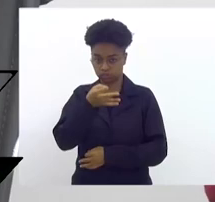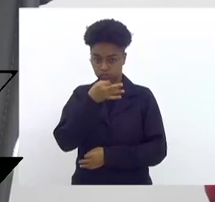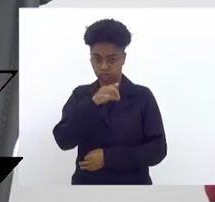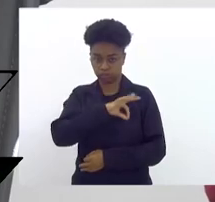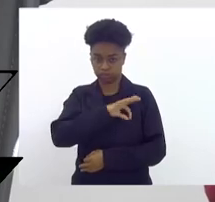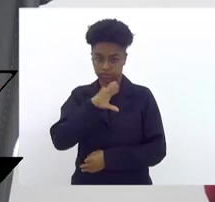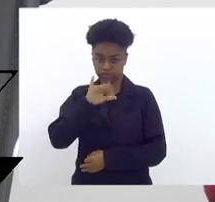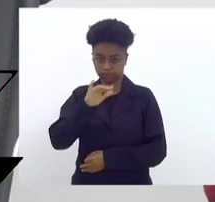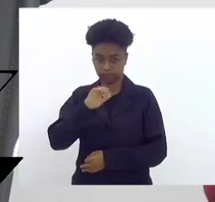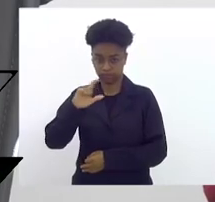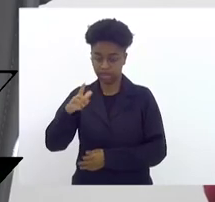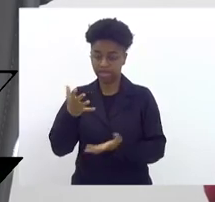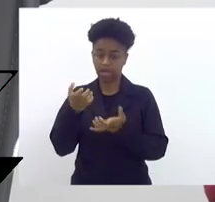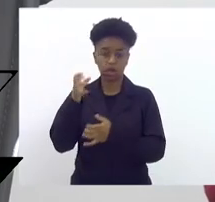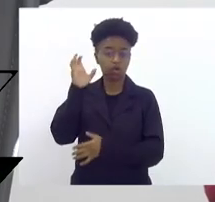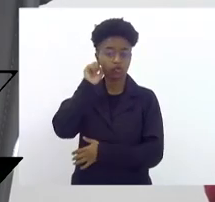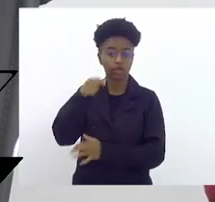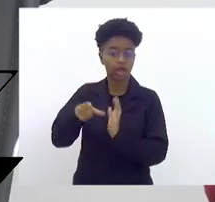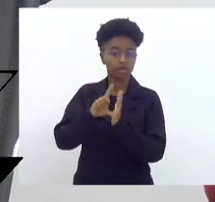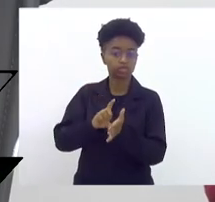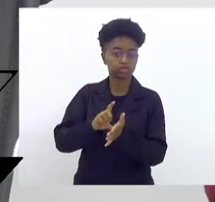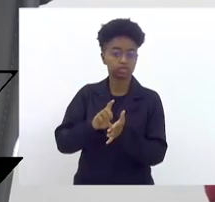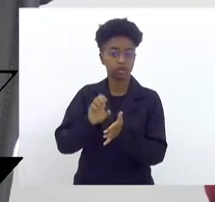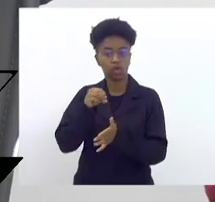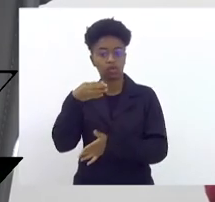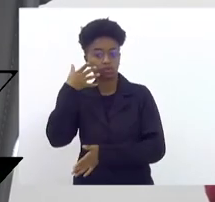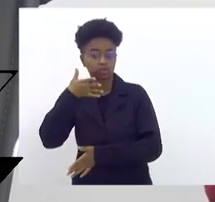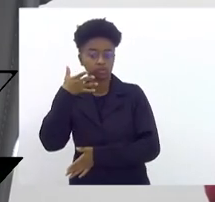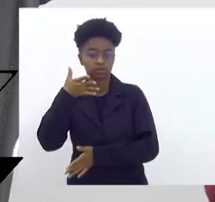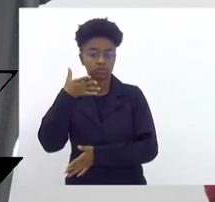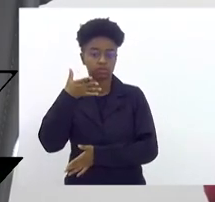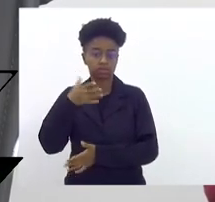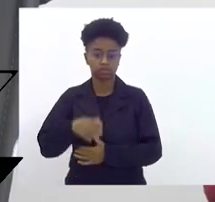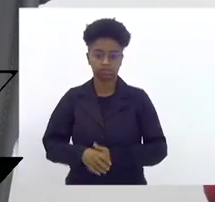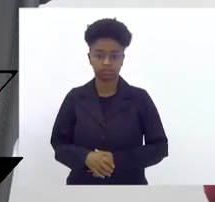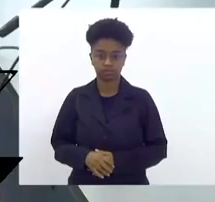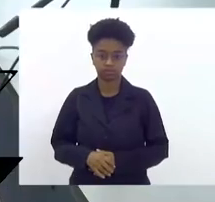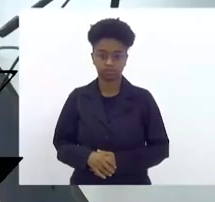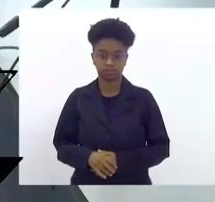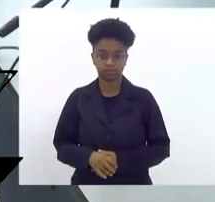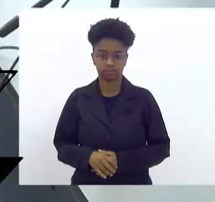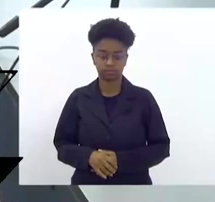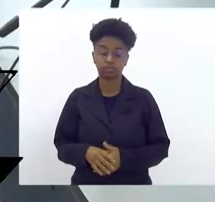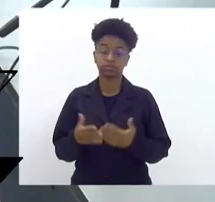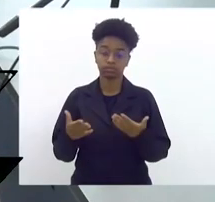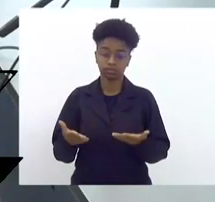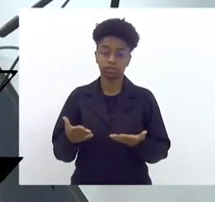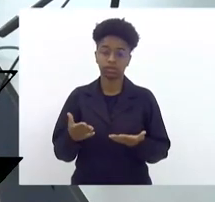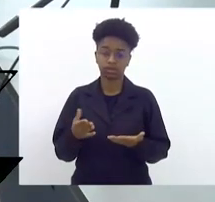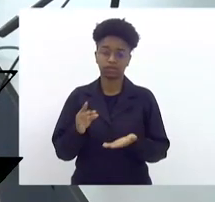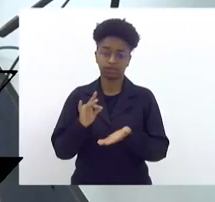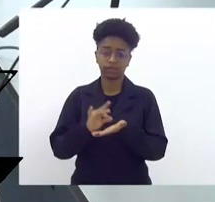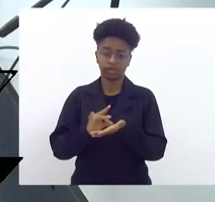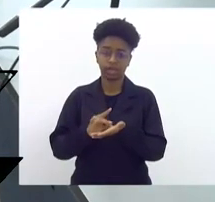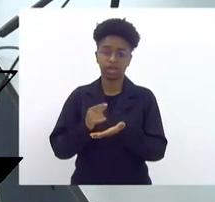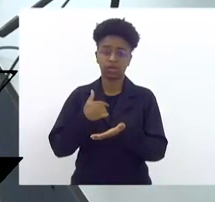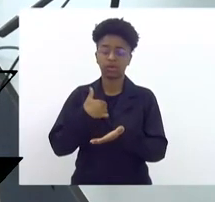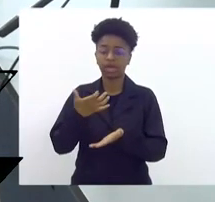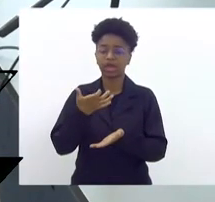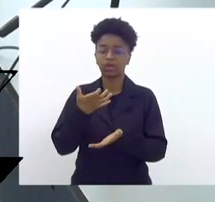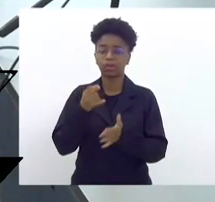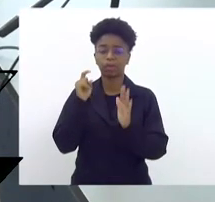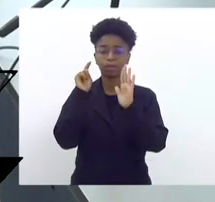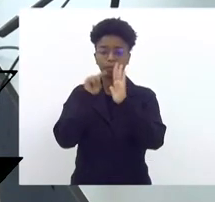Civil o senhor quer ouvir antes da sua questão justamente para tirar uma dúvida